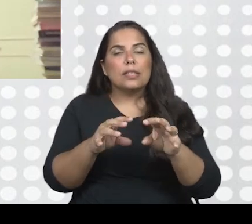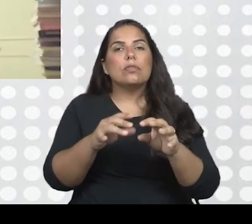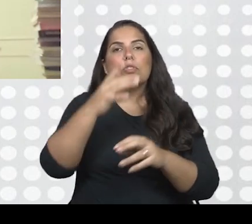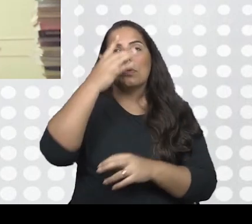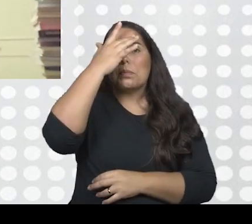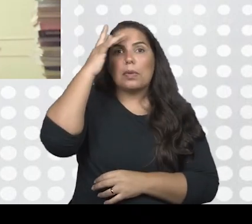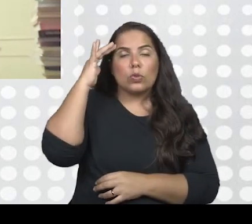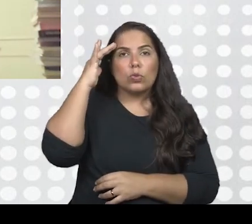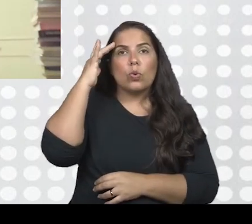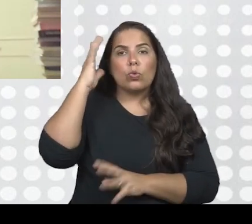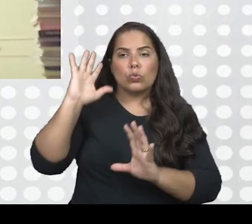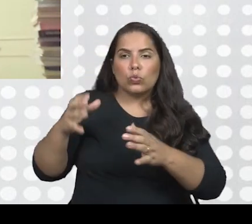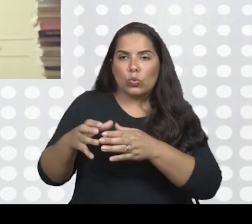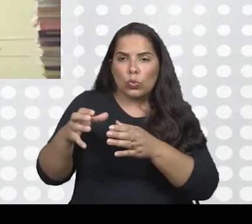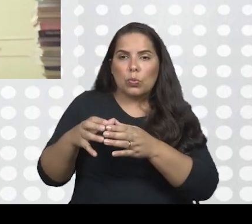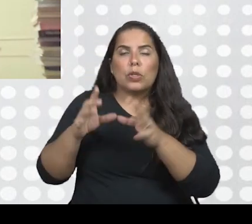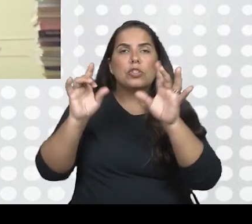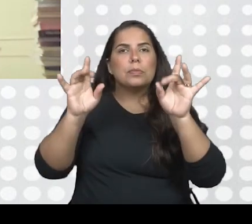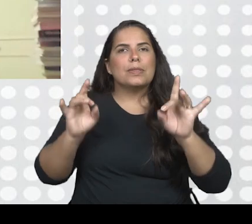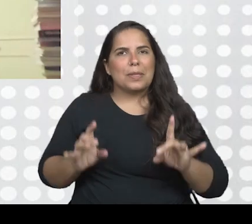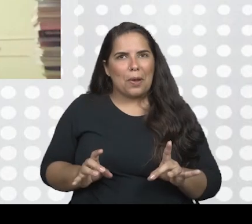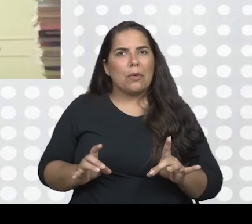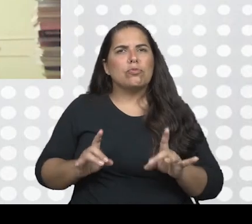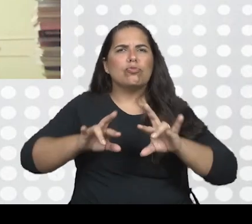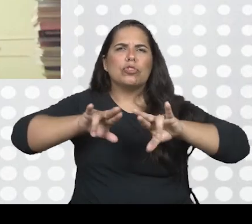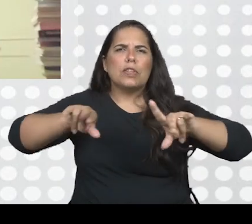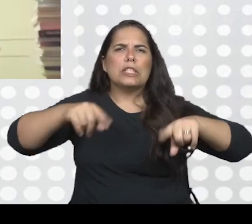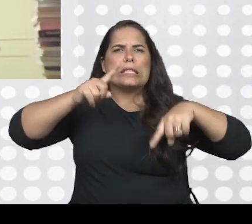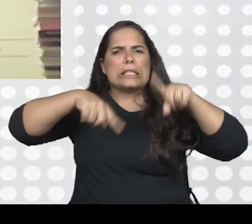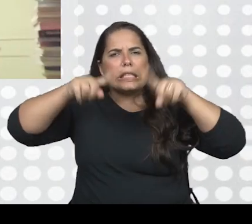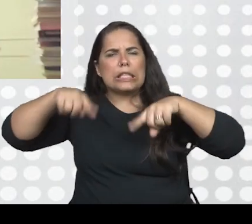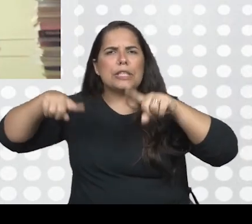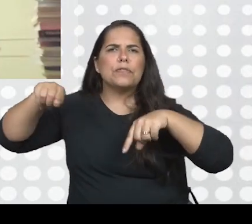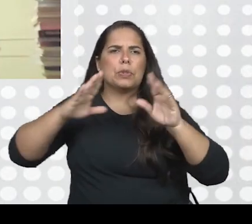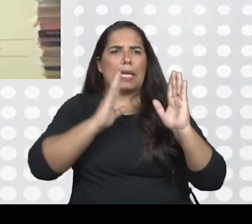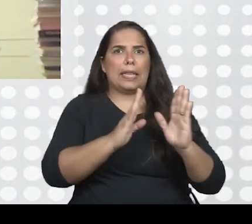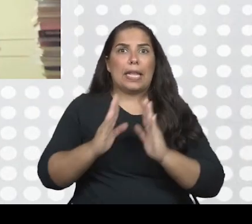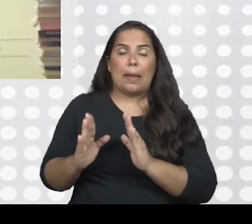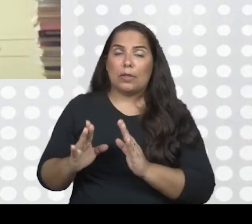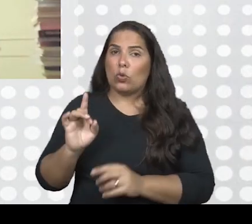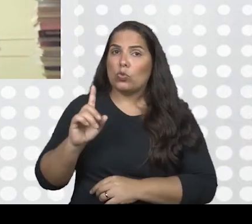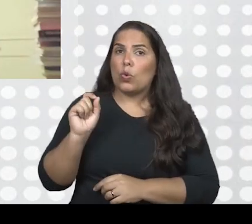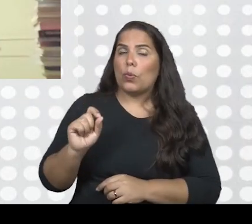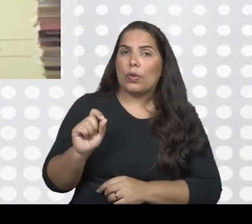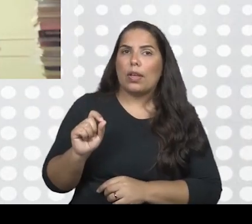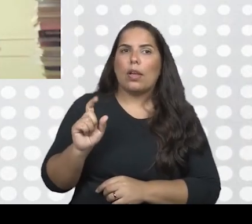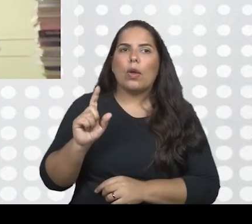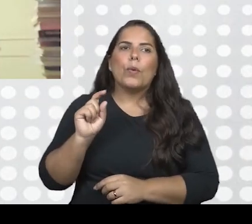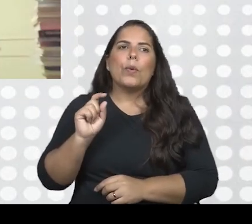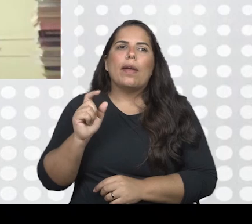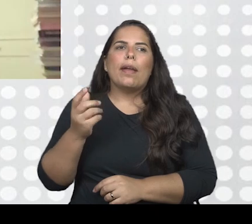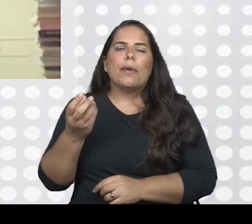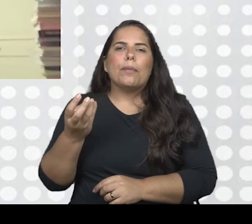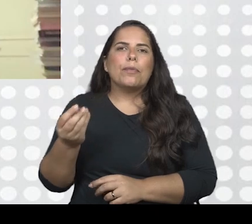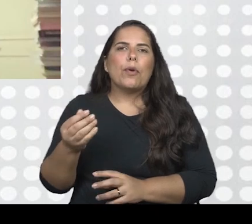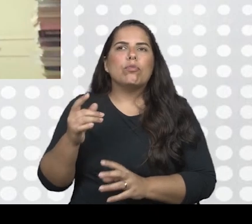das pessoas, público da educação especial, nesses diferentes níveis e etapas, e não mais para ser